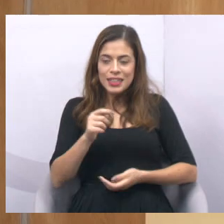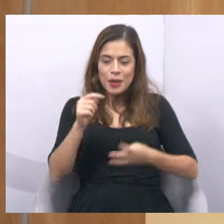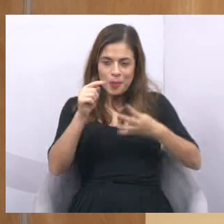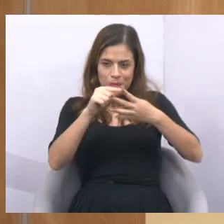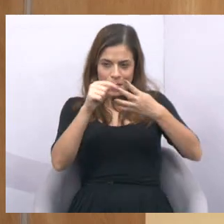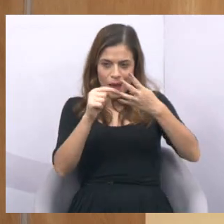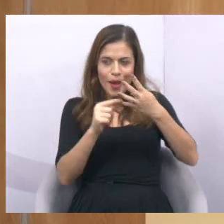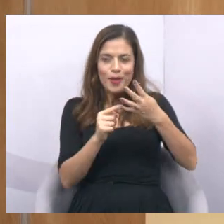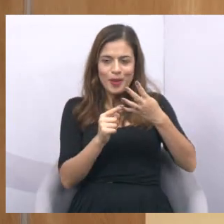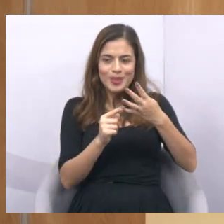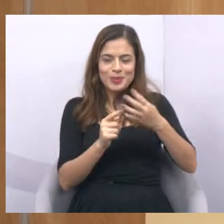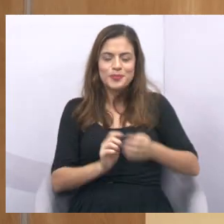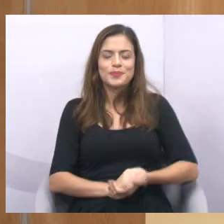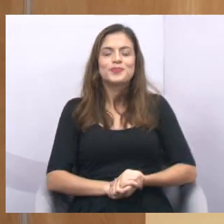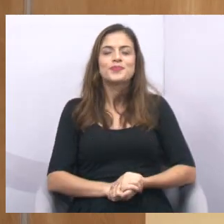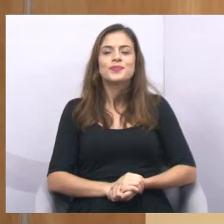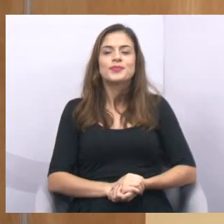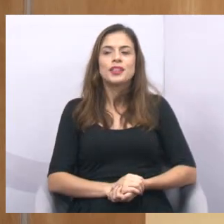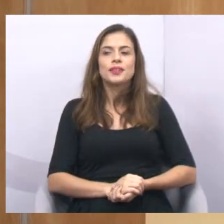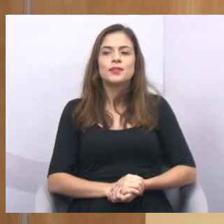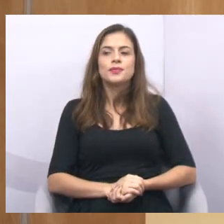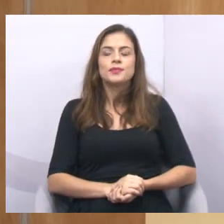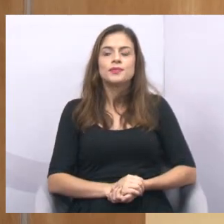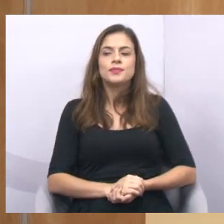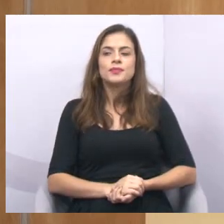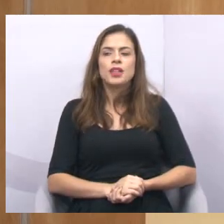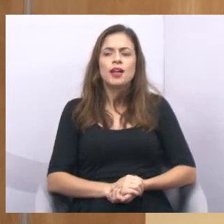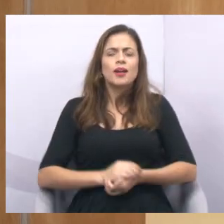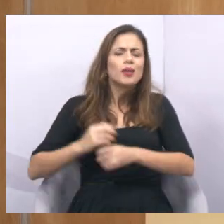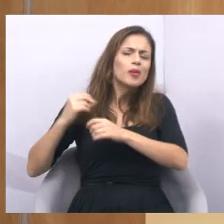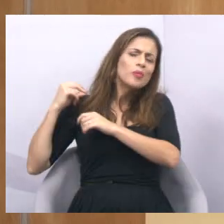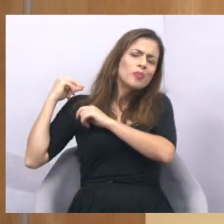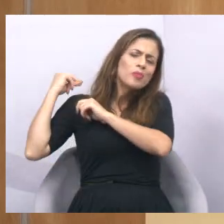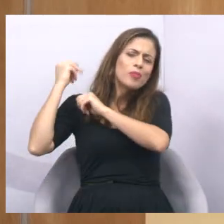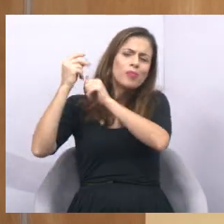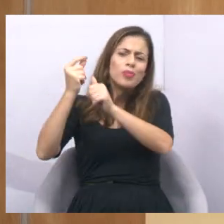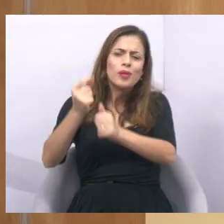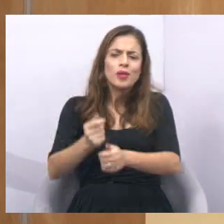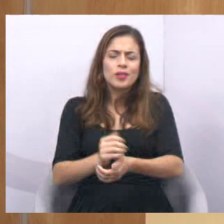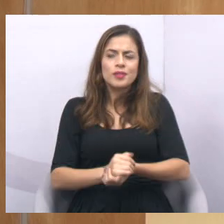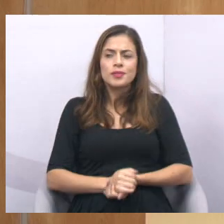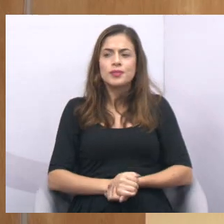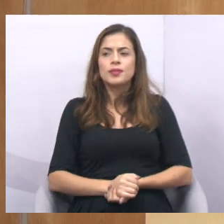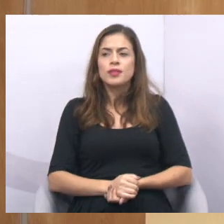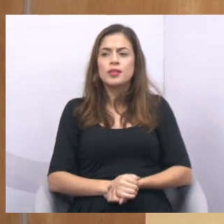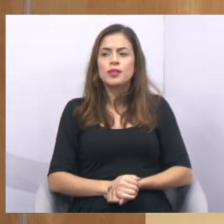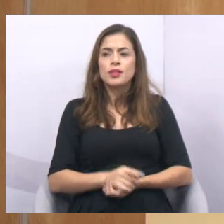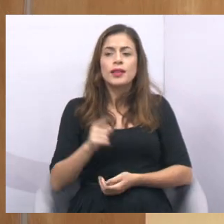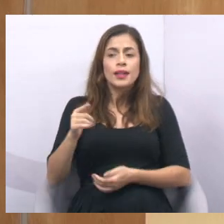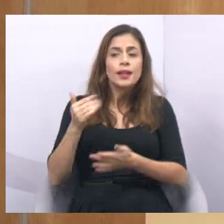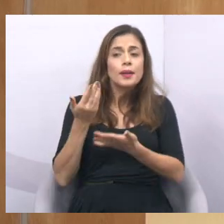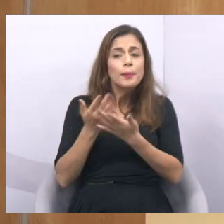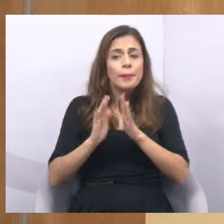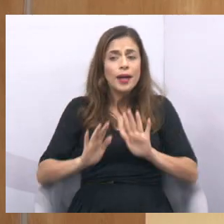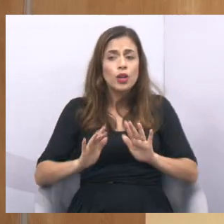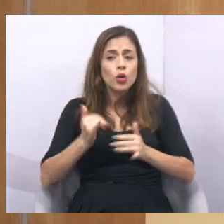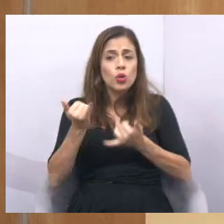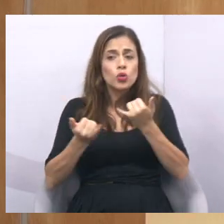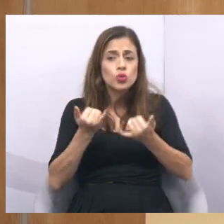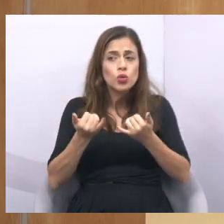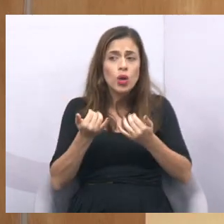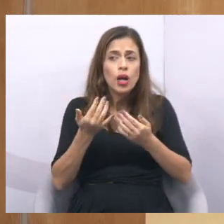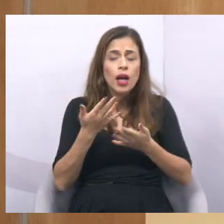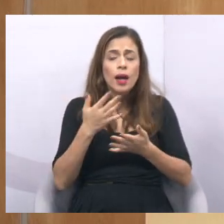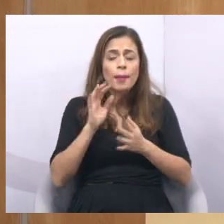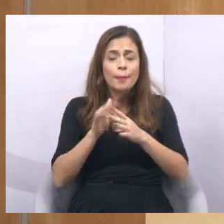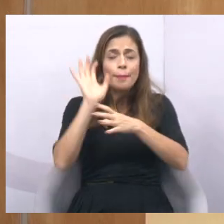primeiro. O tempo se passou, o Edivar parou de jogar basquetebol e se tornou um grande nome de